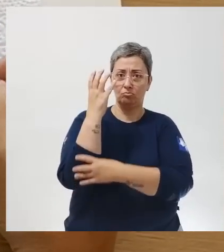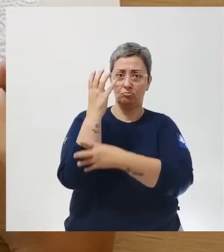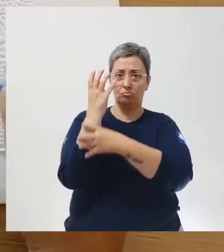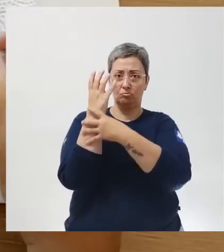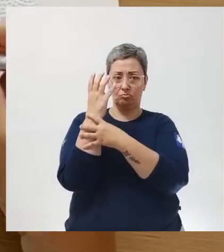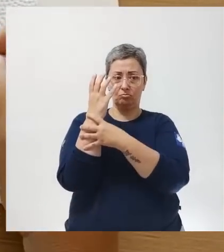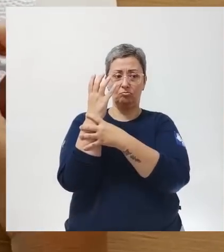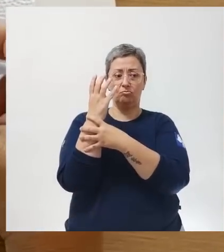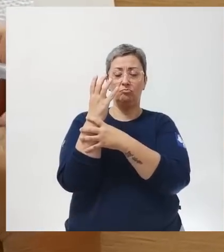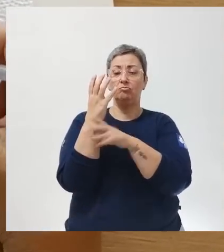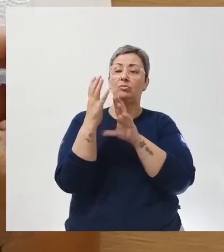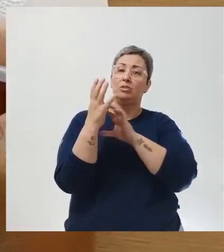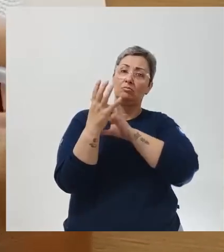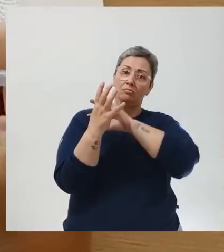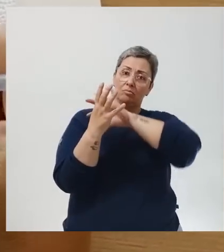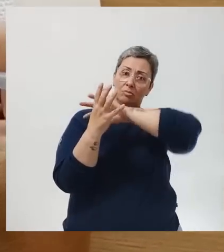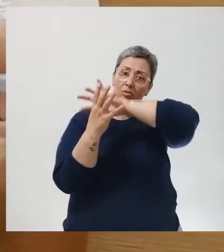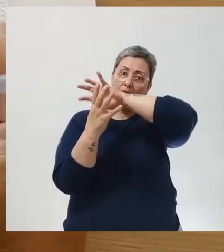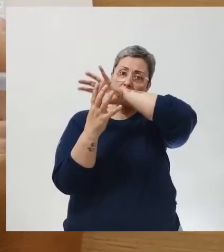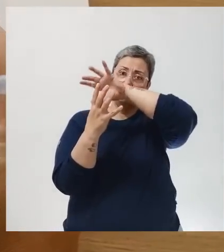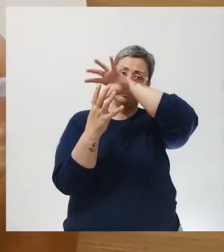árvore.